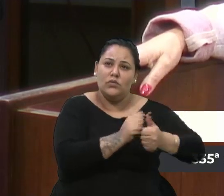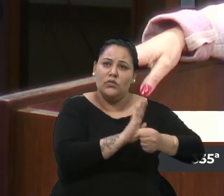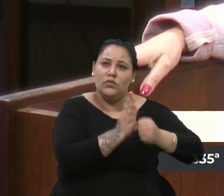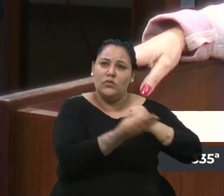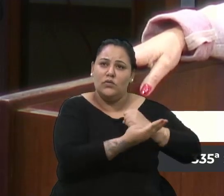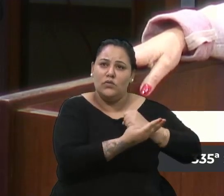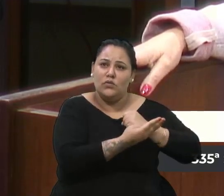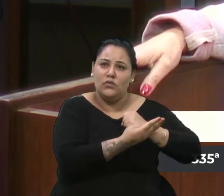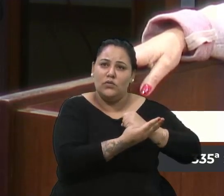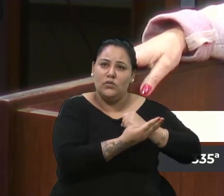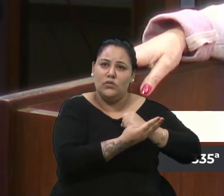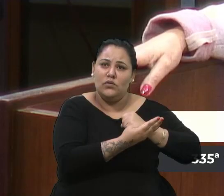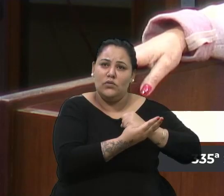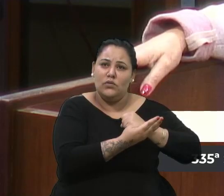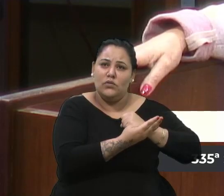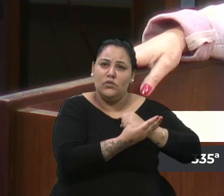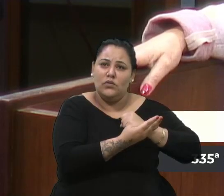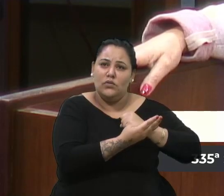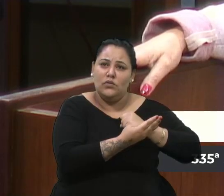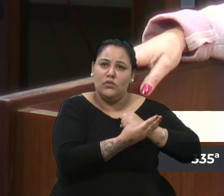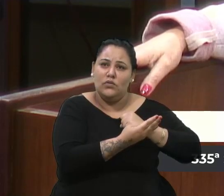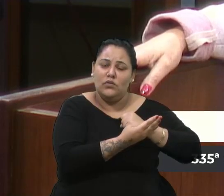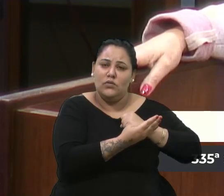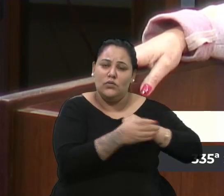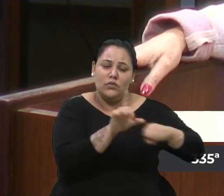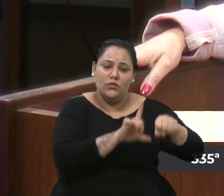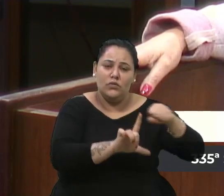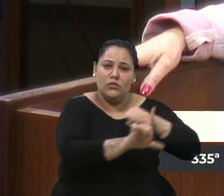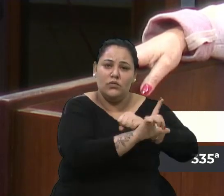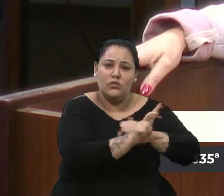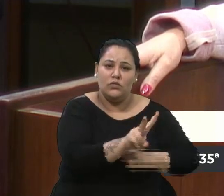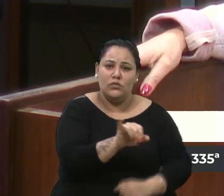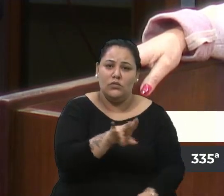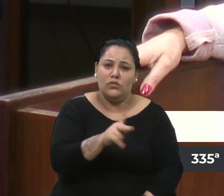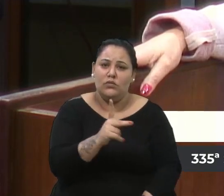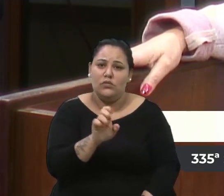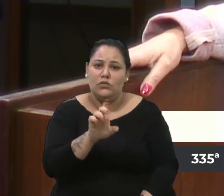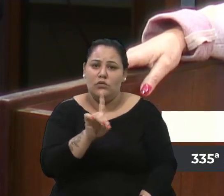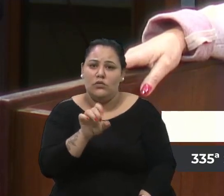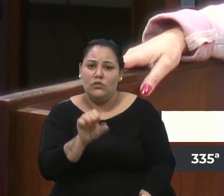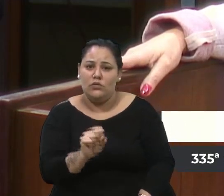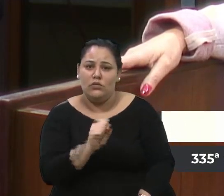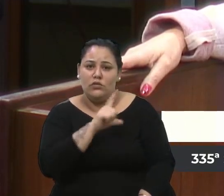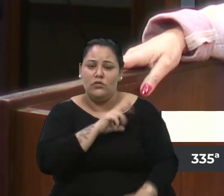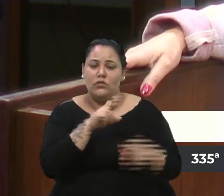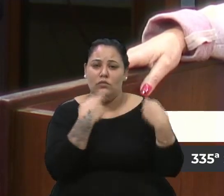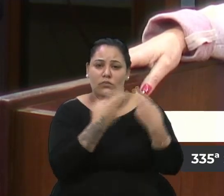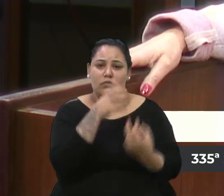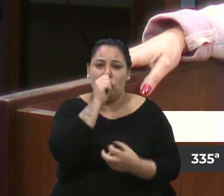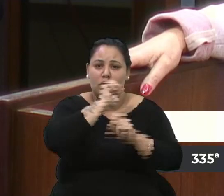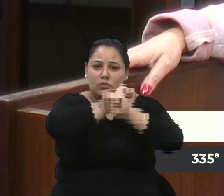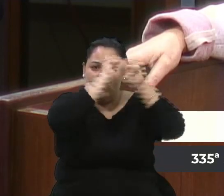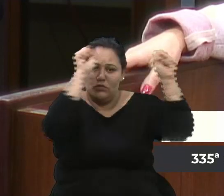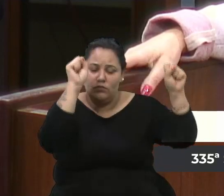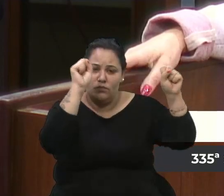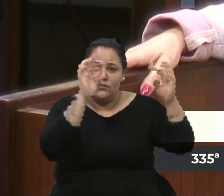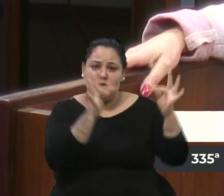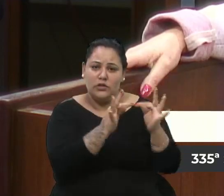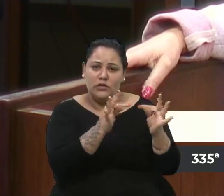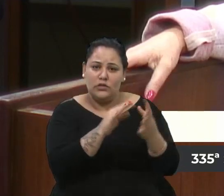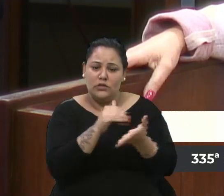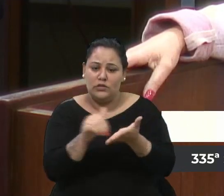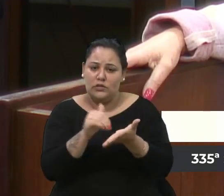Nossa Senhora da Saúde, mas é o loteamento dos Vinhedos. Nós temos uma reunião num sábado de manhã com técnicos, secretários,